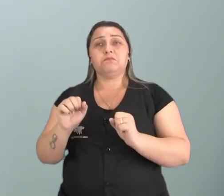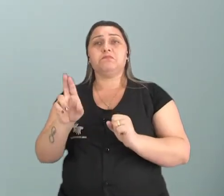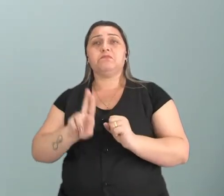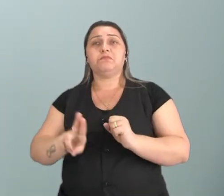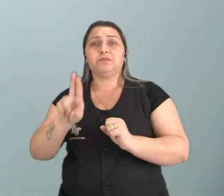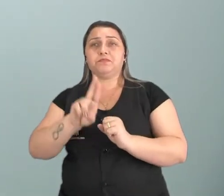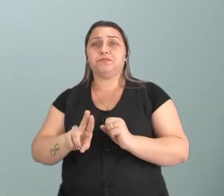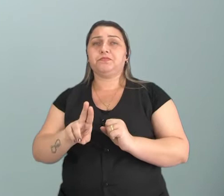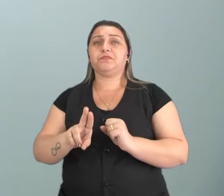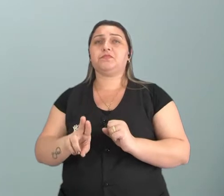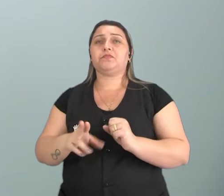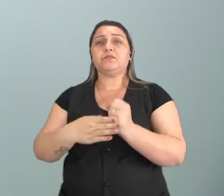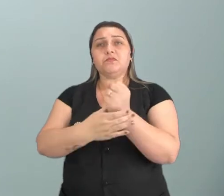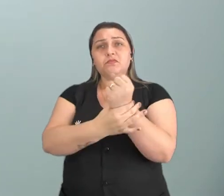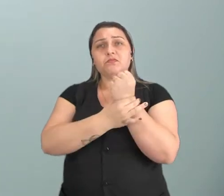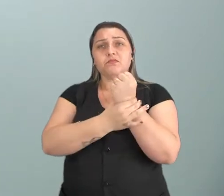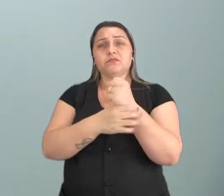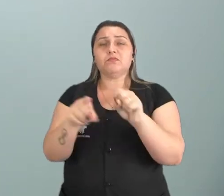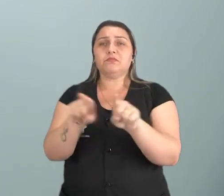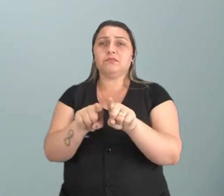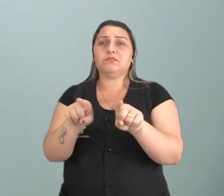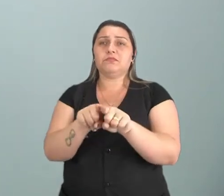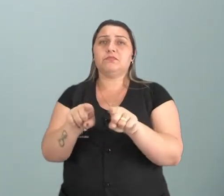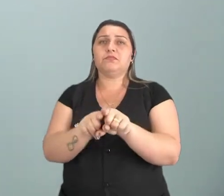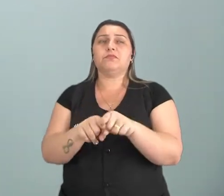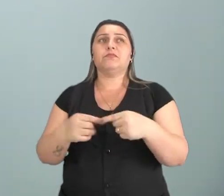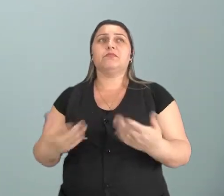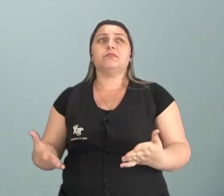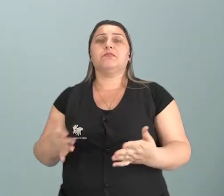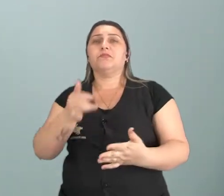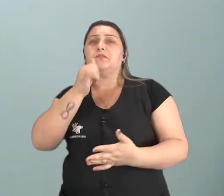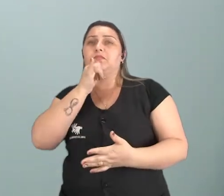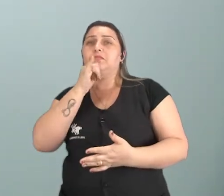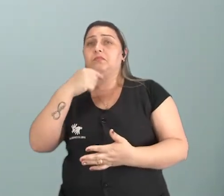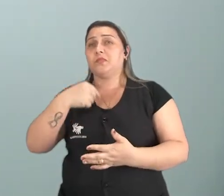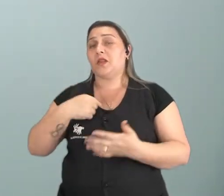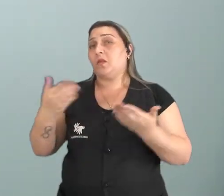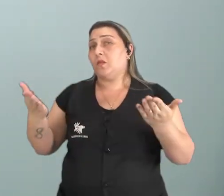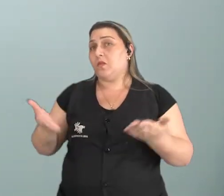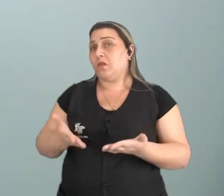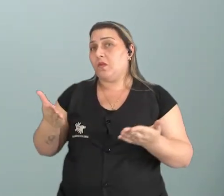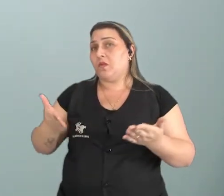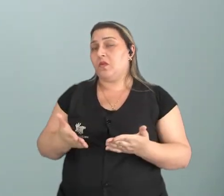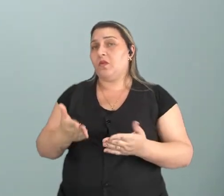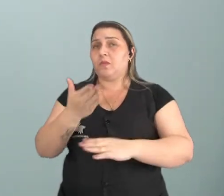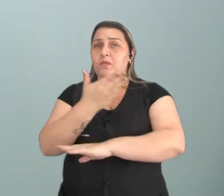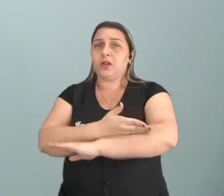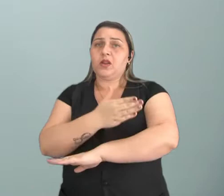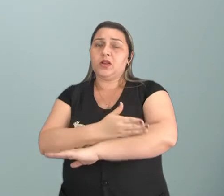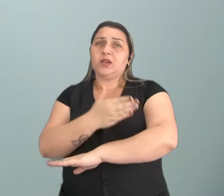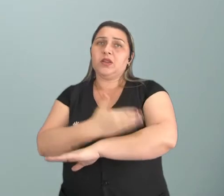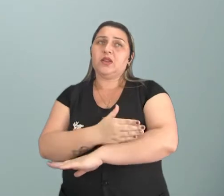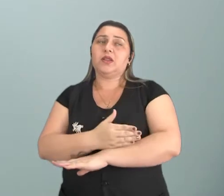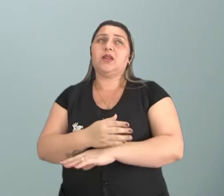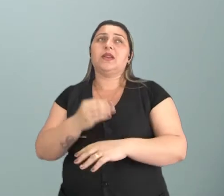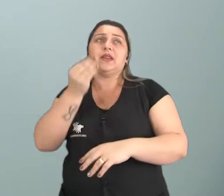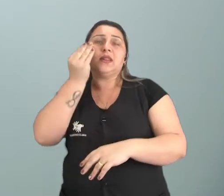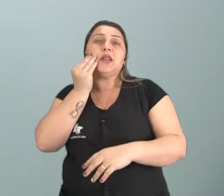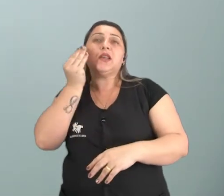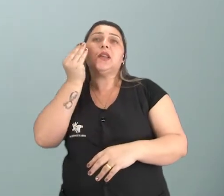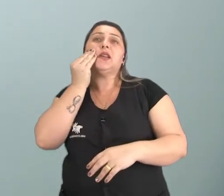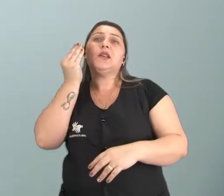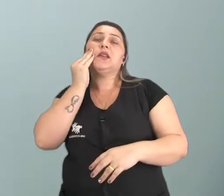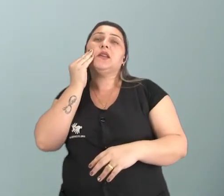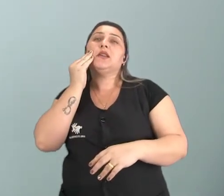de segurança também, né? Não vamos... Por exemplo, eu hoje vou falar assim, vou praticar parkour. E aí eu tento fazer já